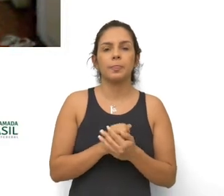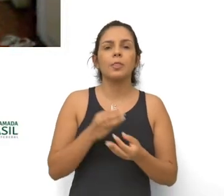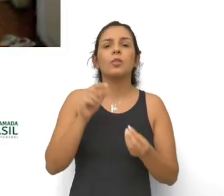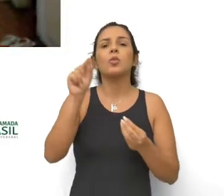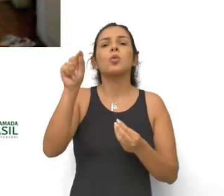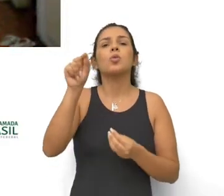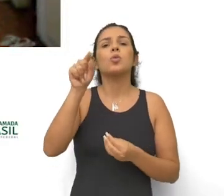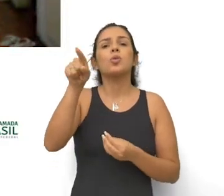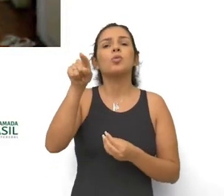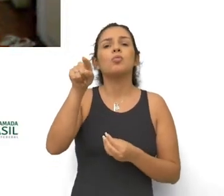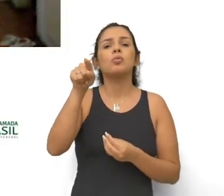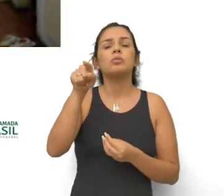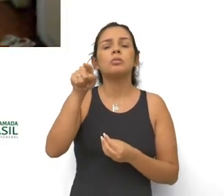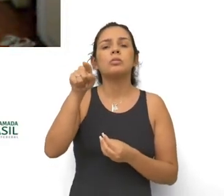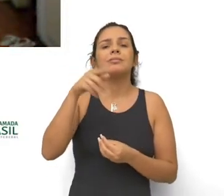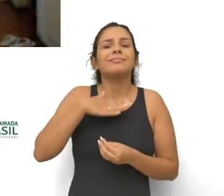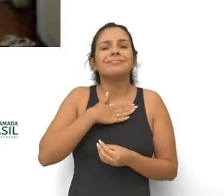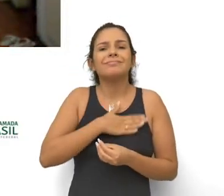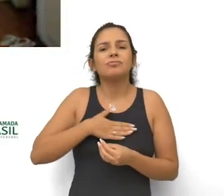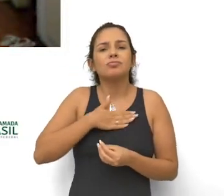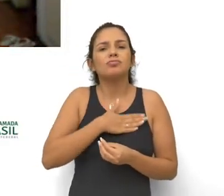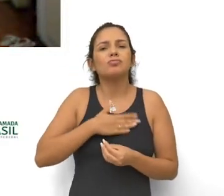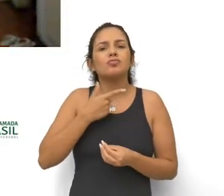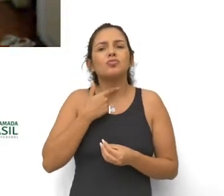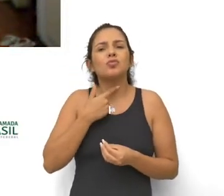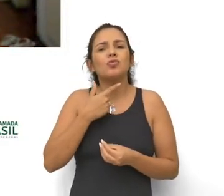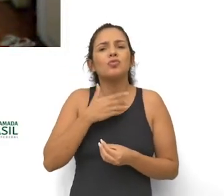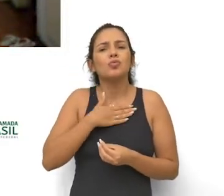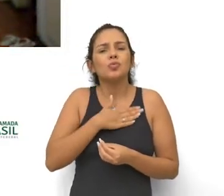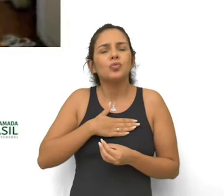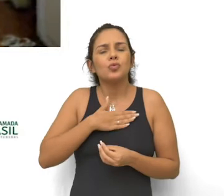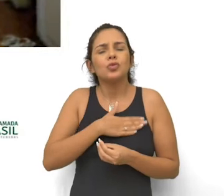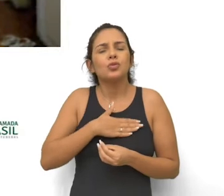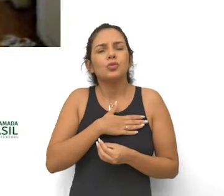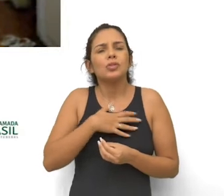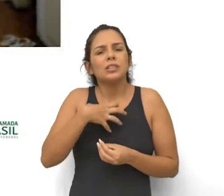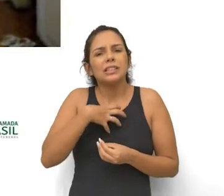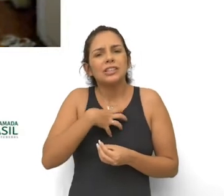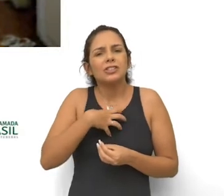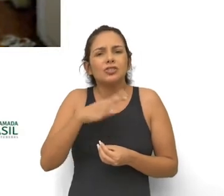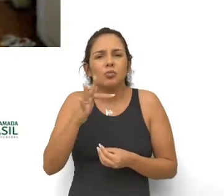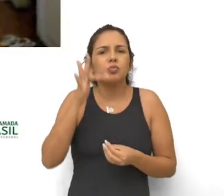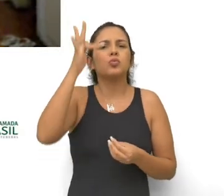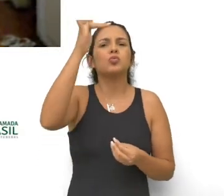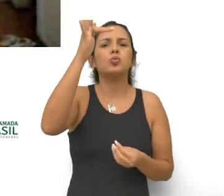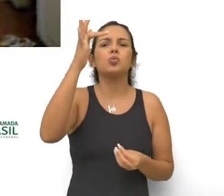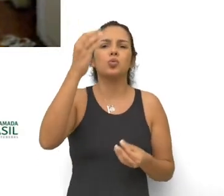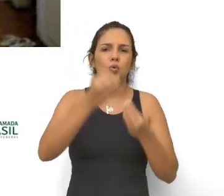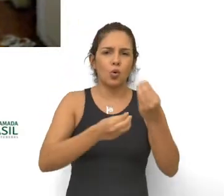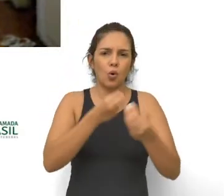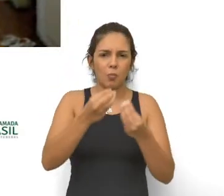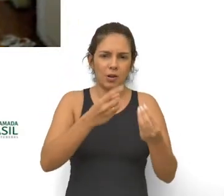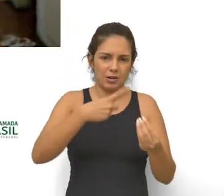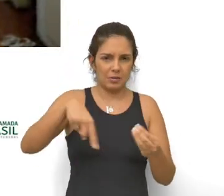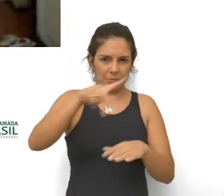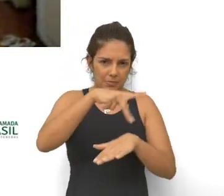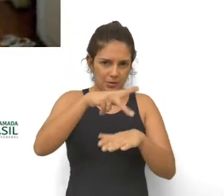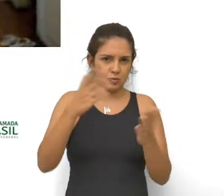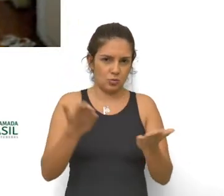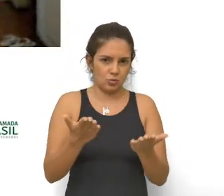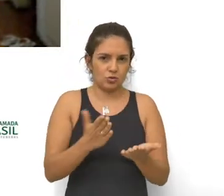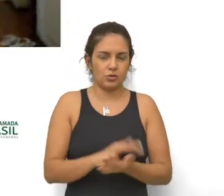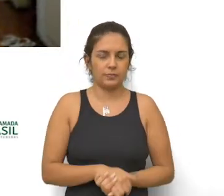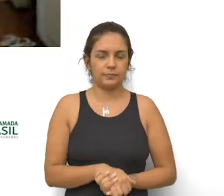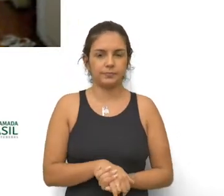O que você gostaria, como você gostaria de estar se sentindo nesse país hoje?